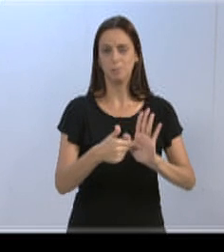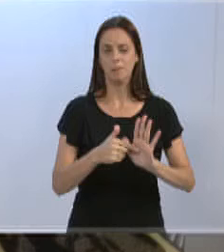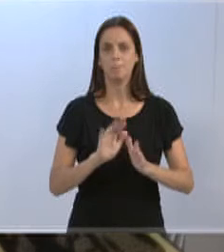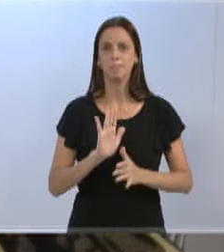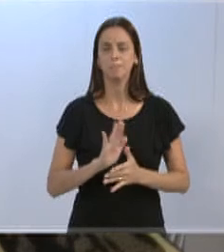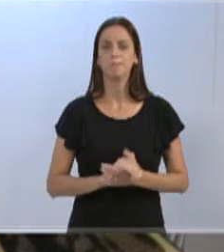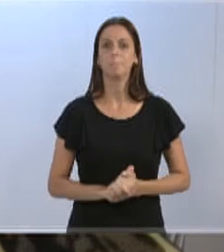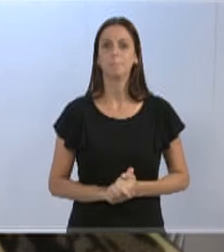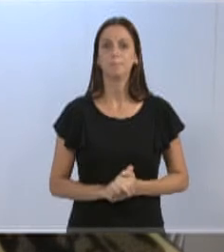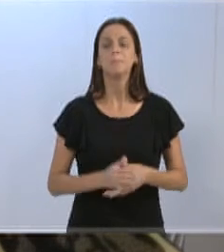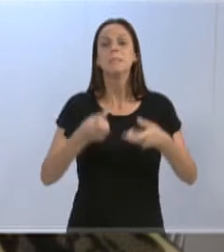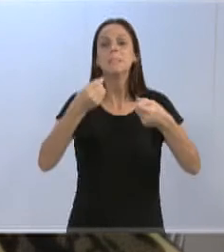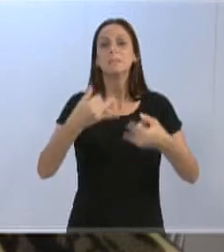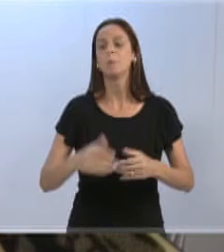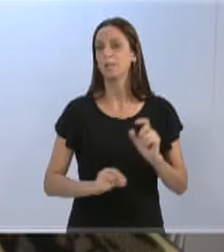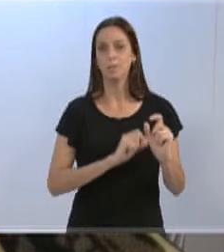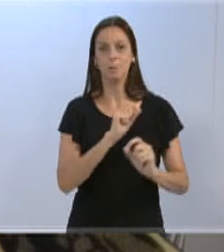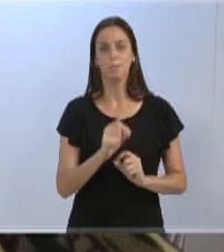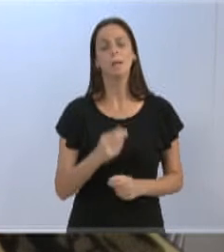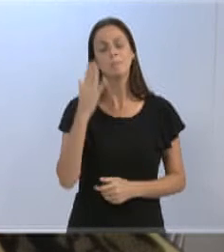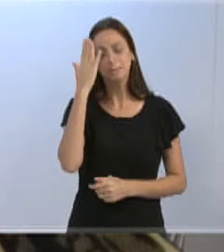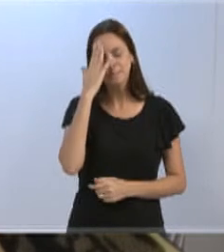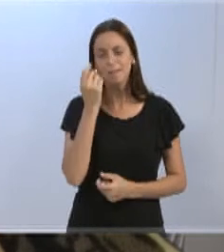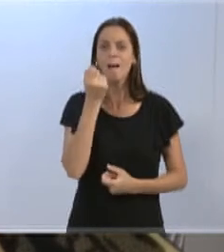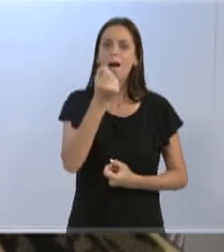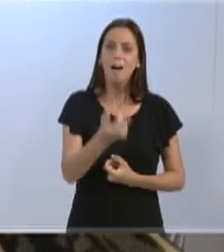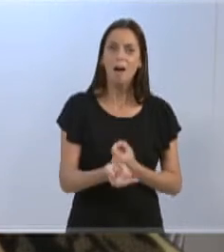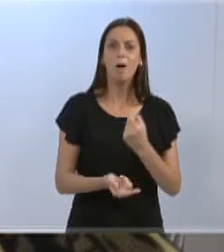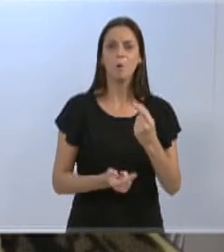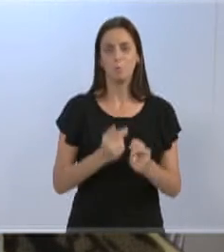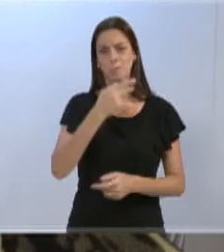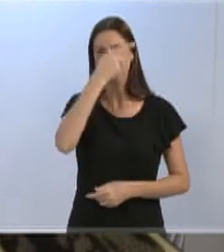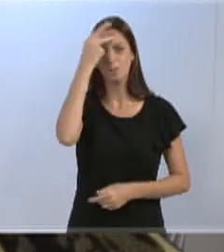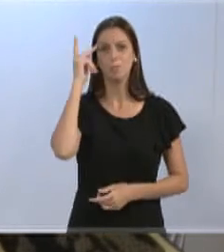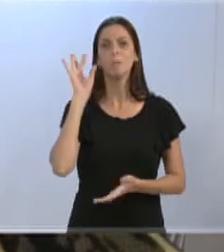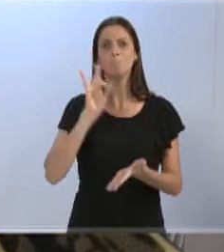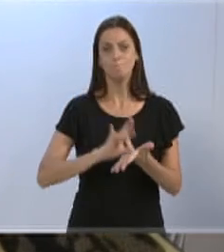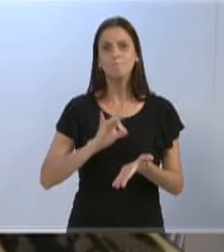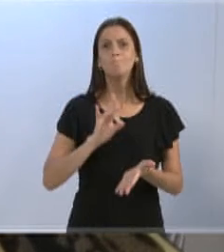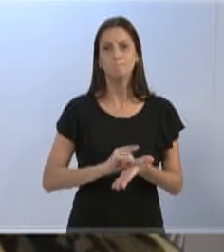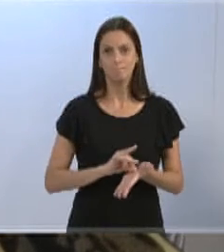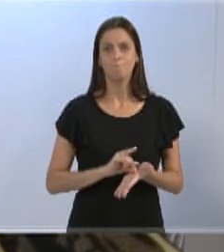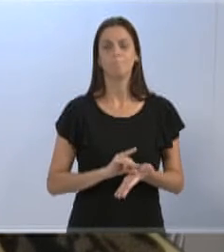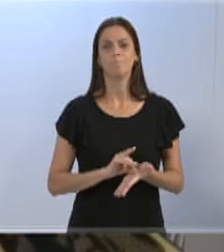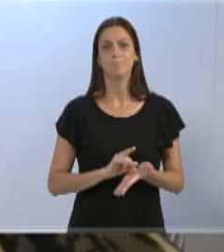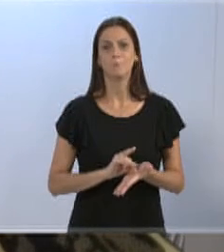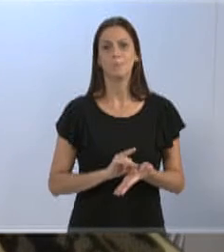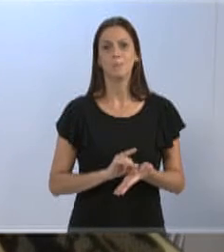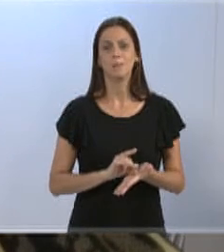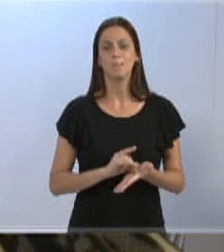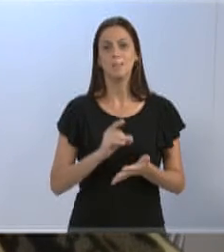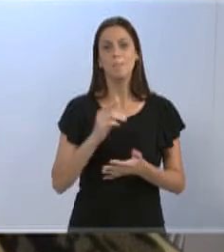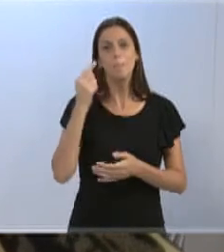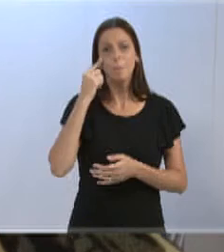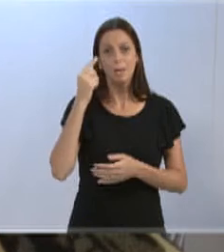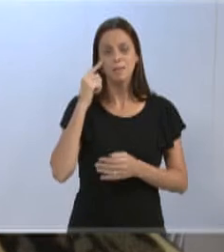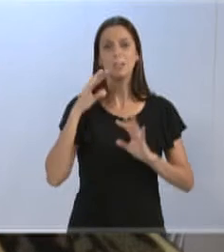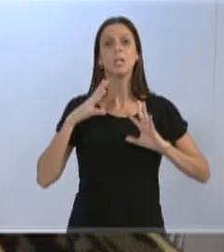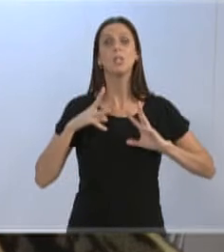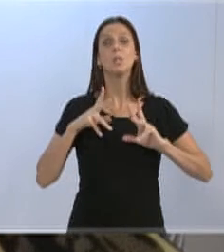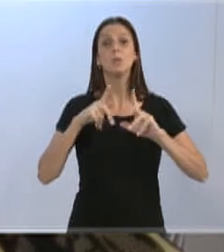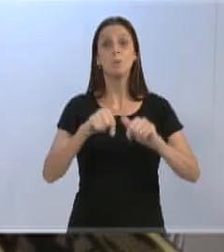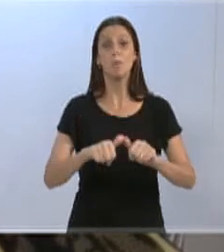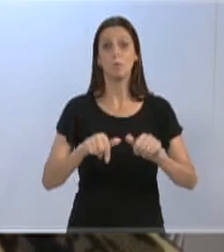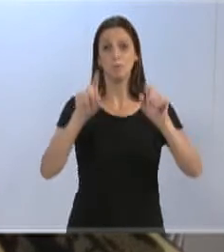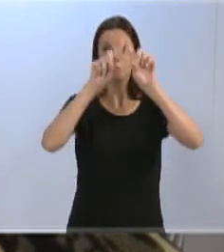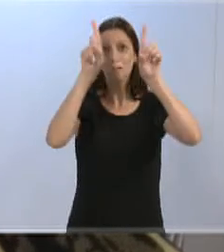favor, de destacar que, infelizmente, algumas pessoas, vereador Almir, acabam colocando todos os servidores da URB na vala comum,